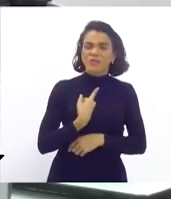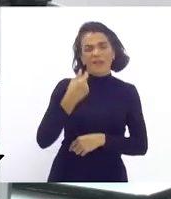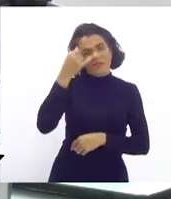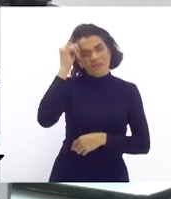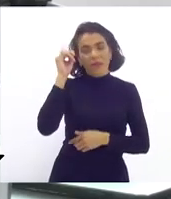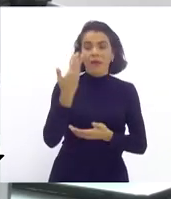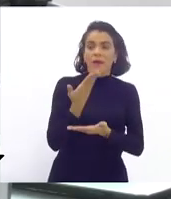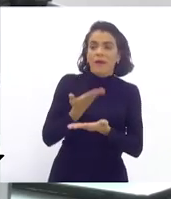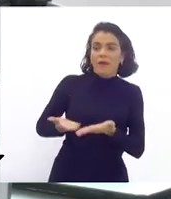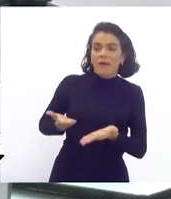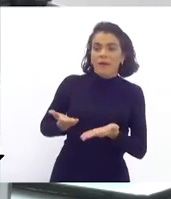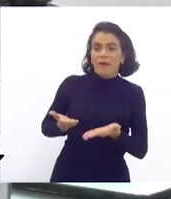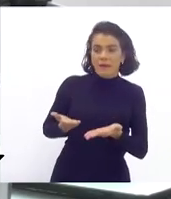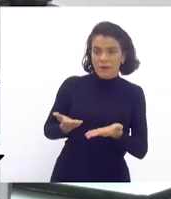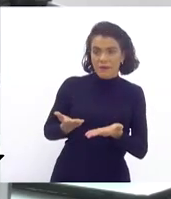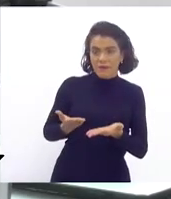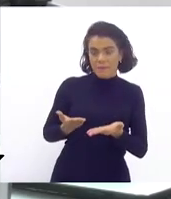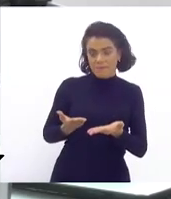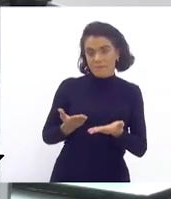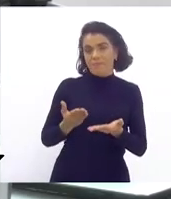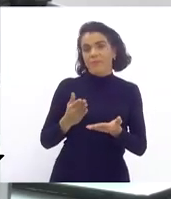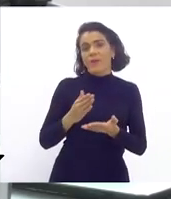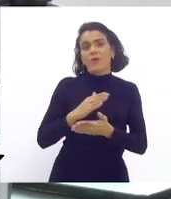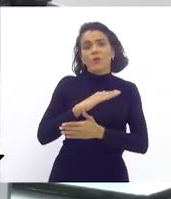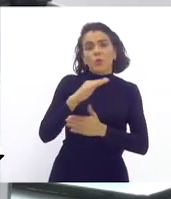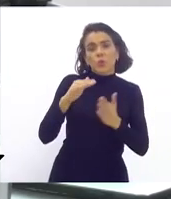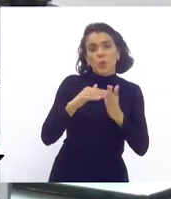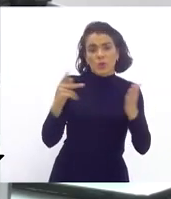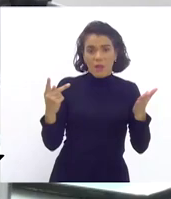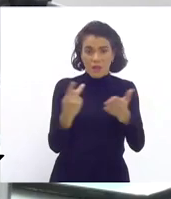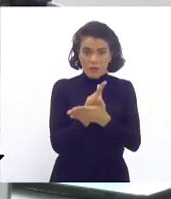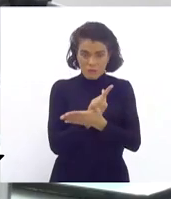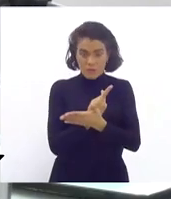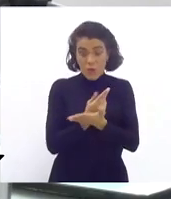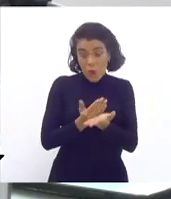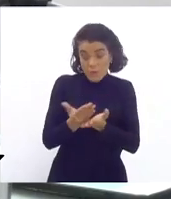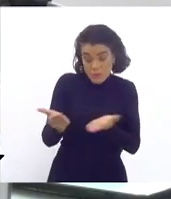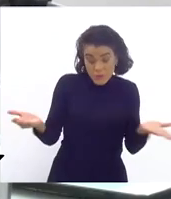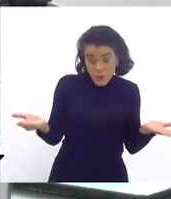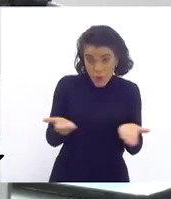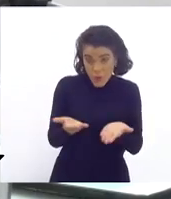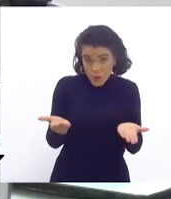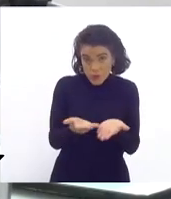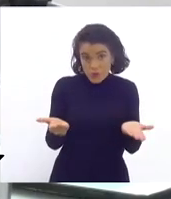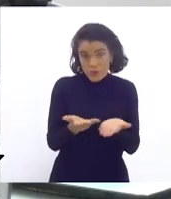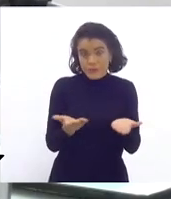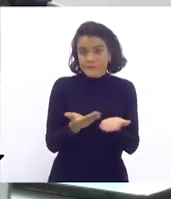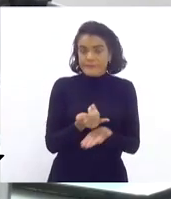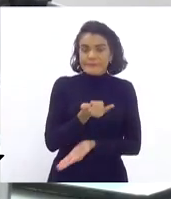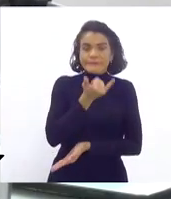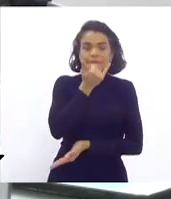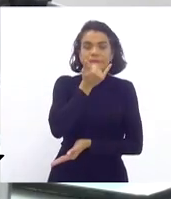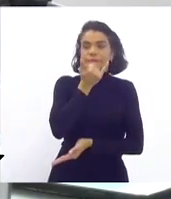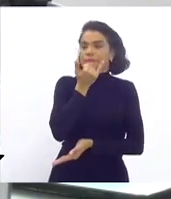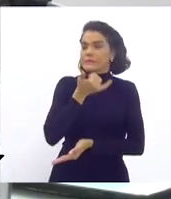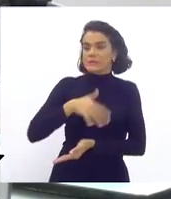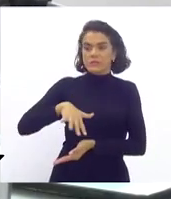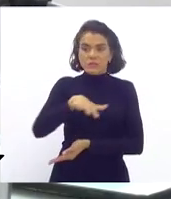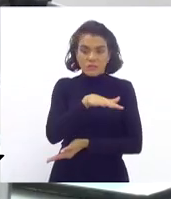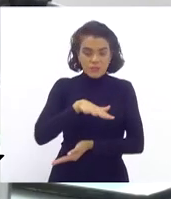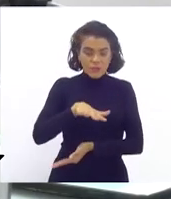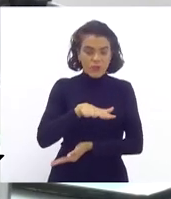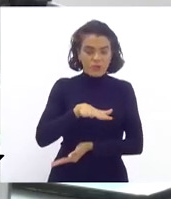perder a ponta diante de tudo que tá acontecendo na começar de hoje nessa trágica situação